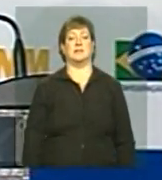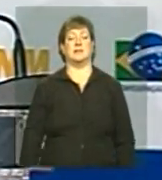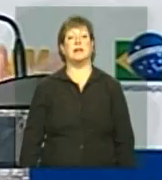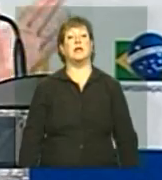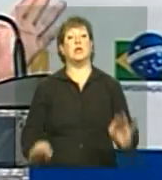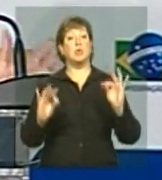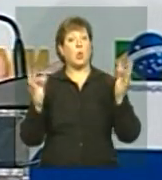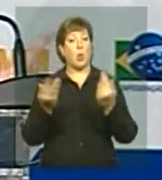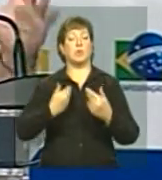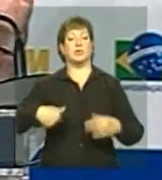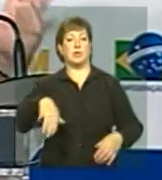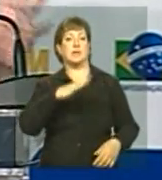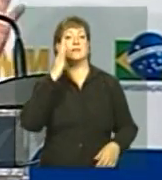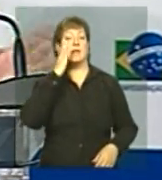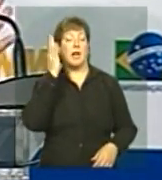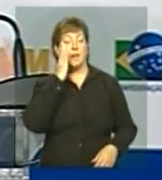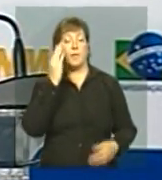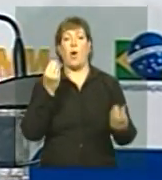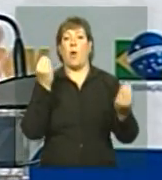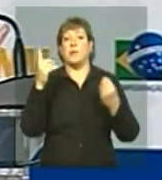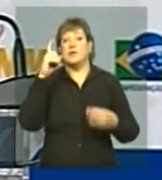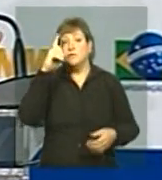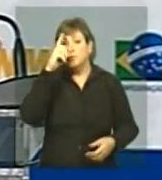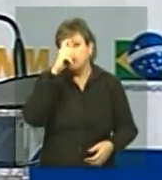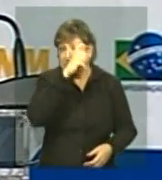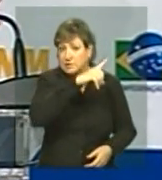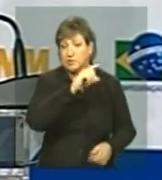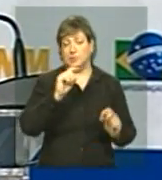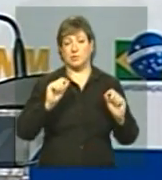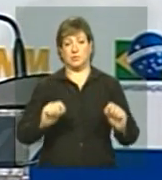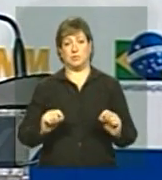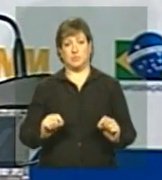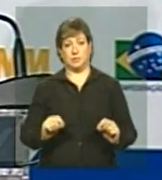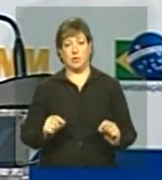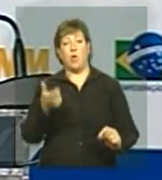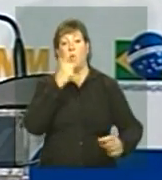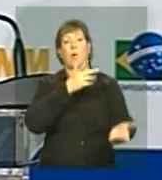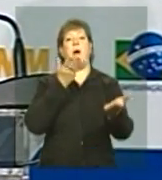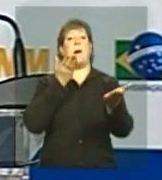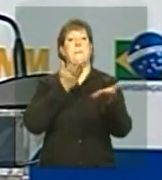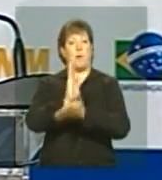Todos nós sabemos o como foi difícil aprovar